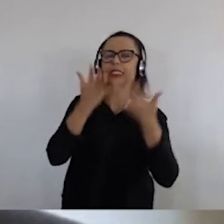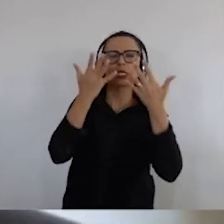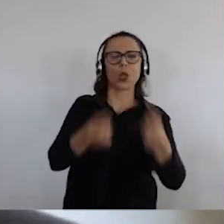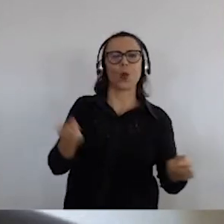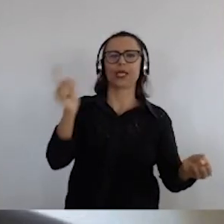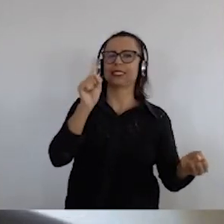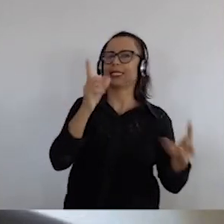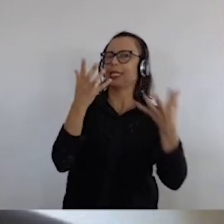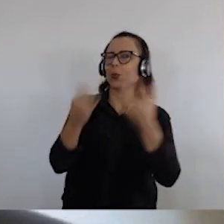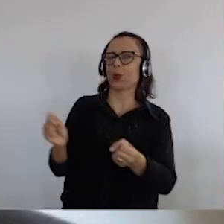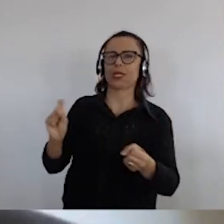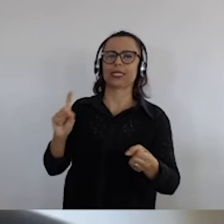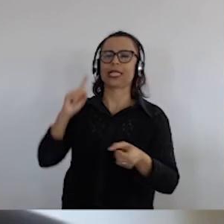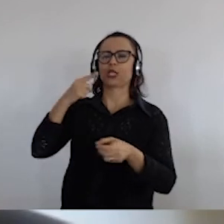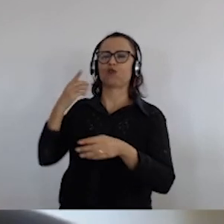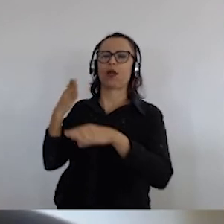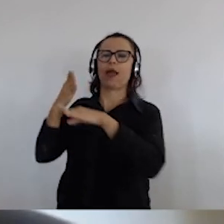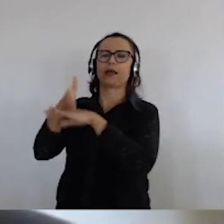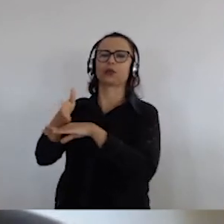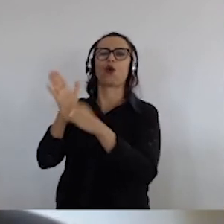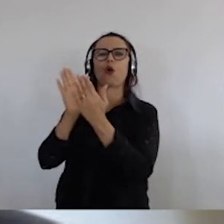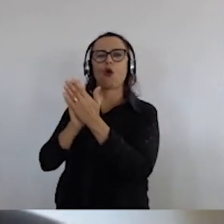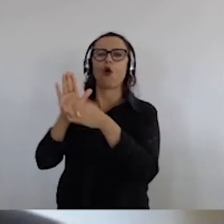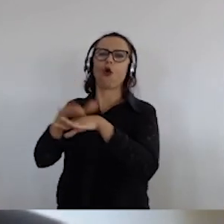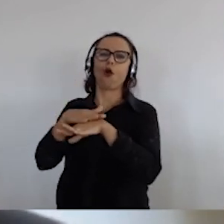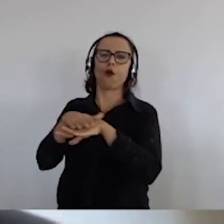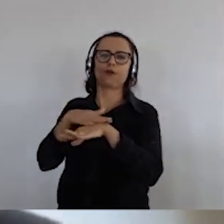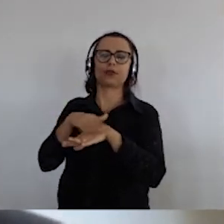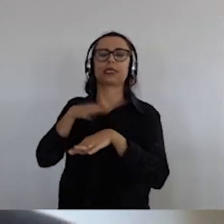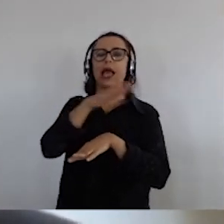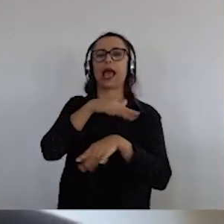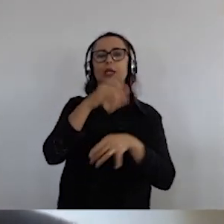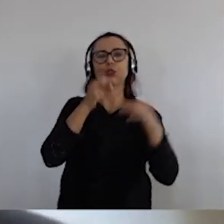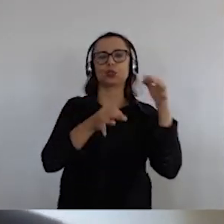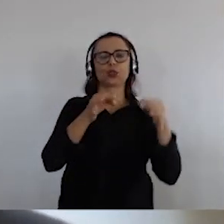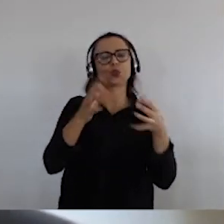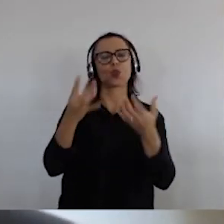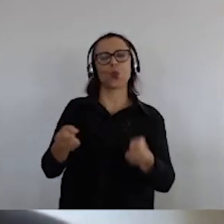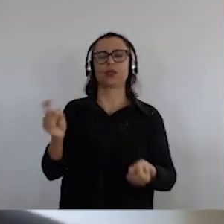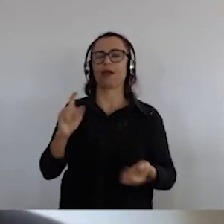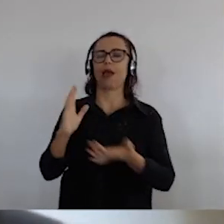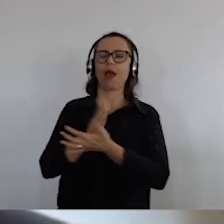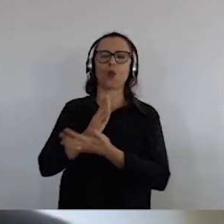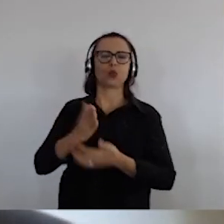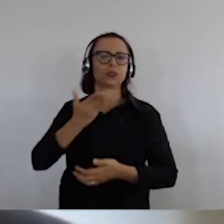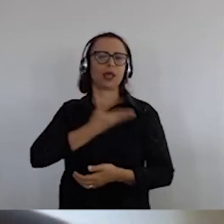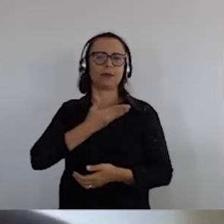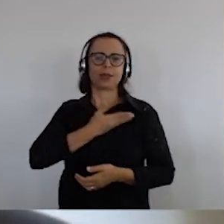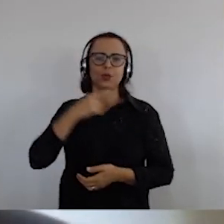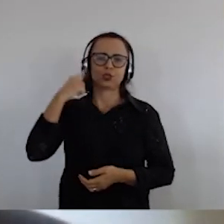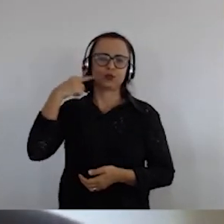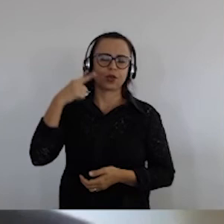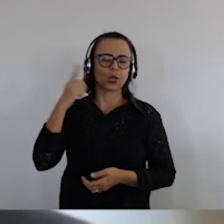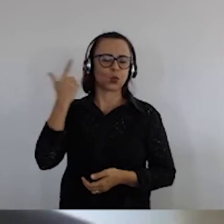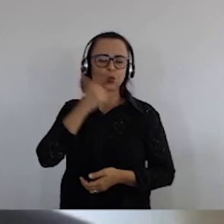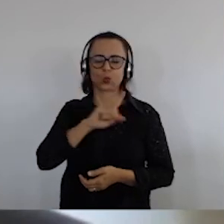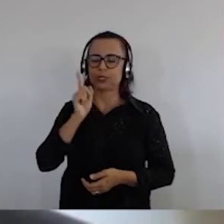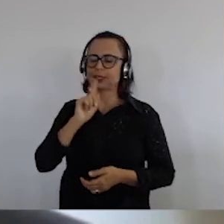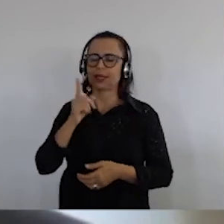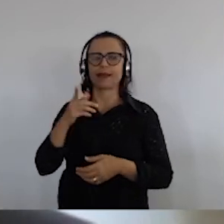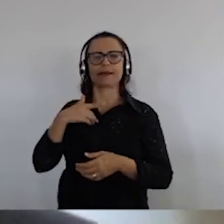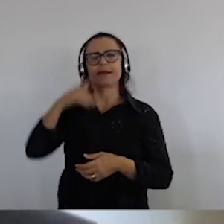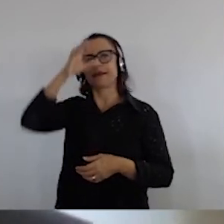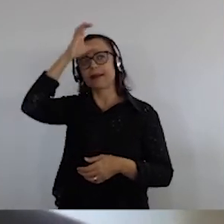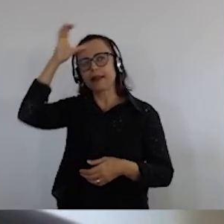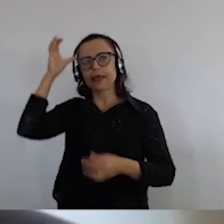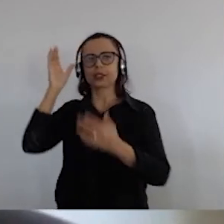de recusa que não foram acatadas pelo Poder Judiciário. Ainda temos colegas que não conseguem acesso aos seus